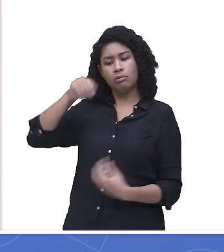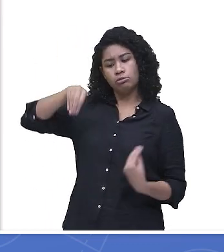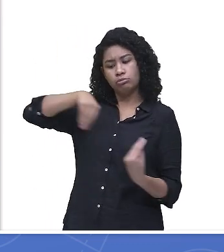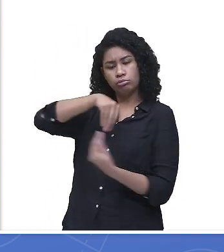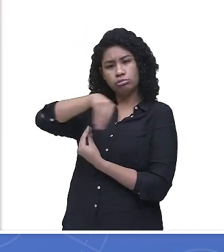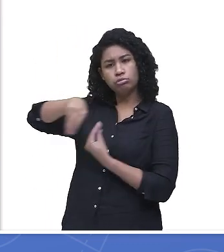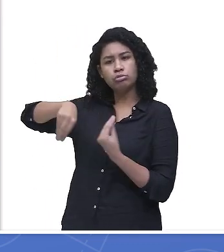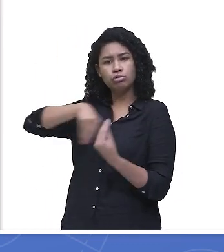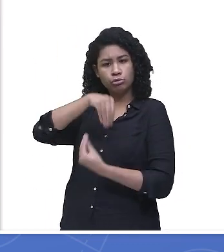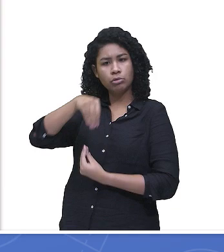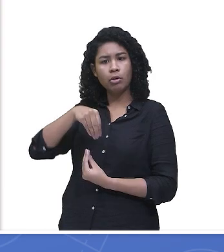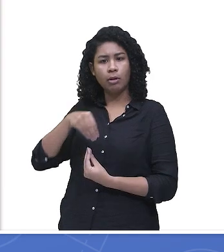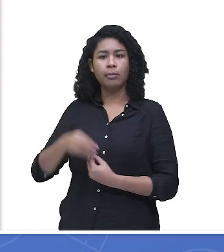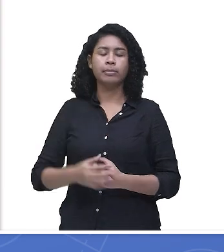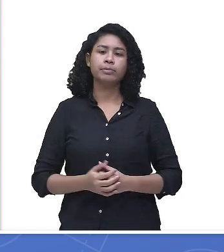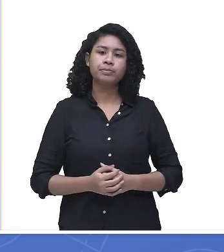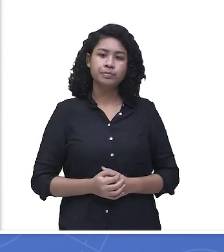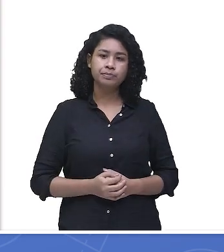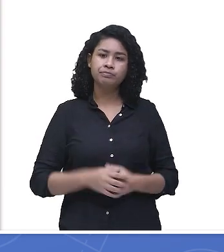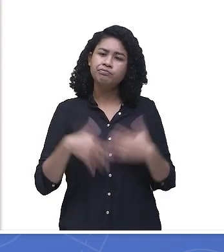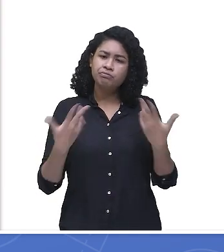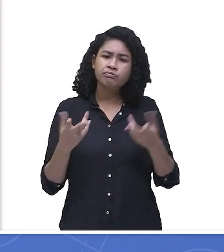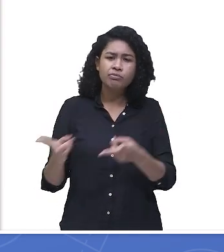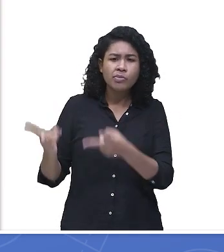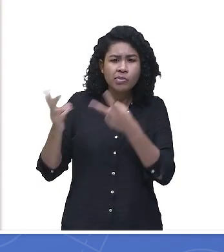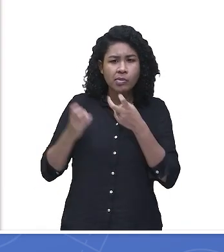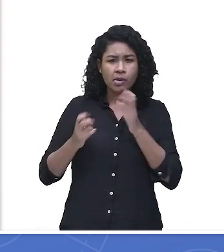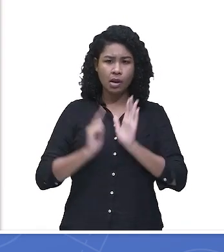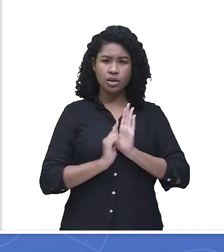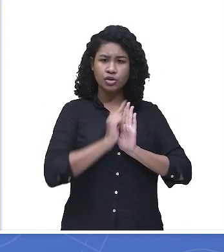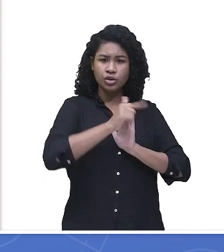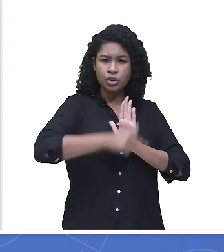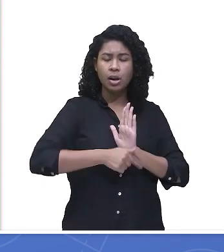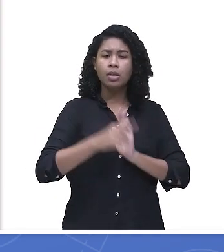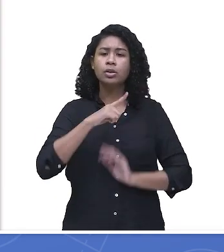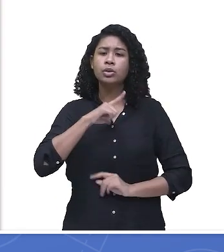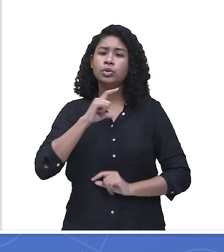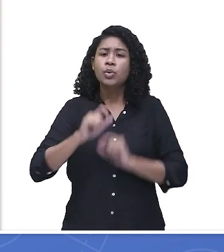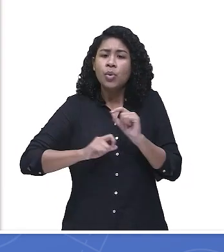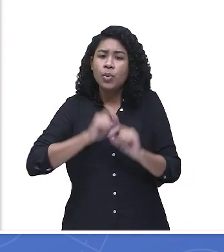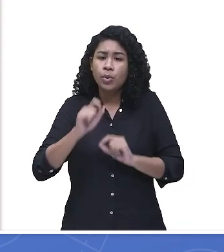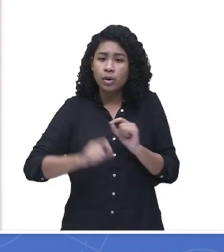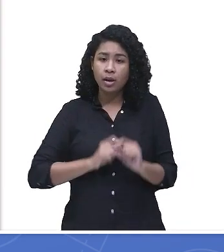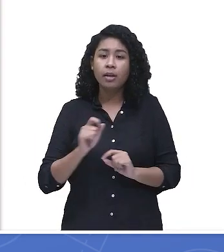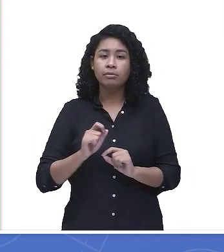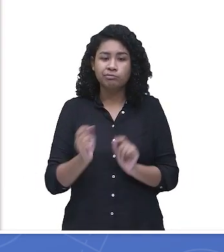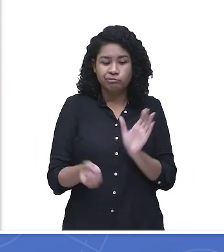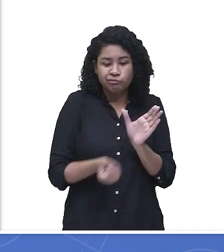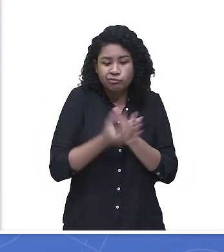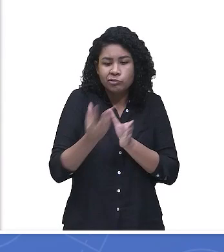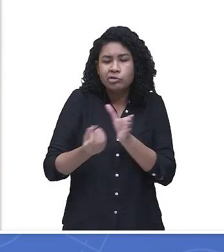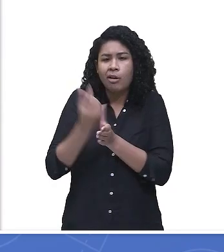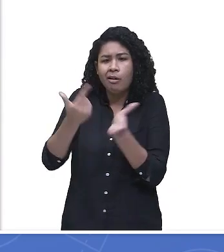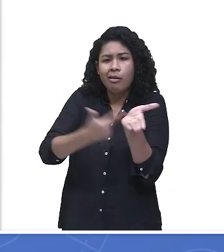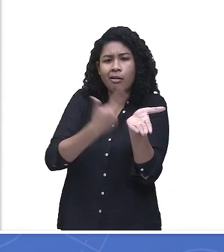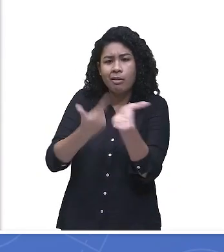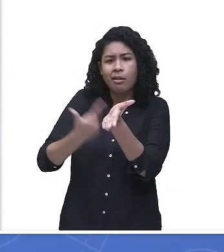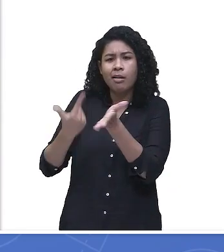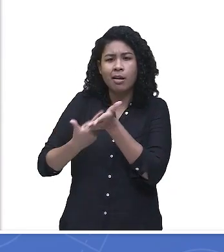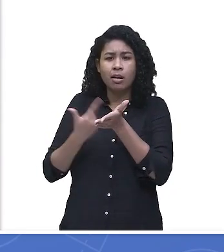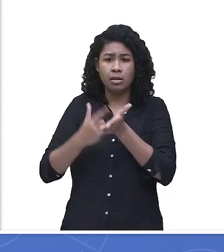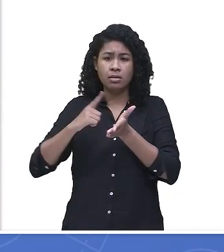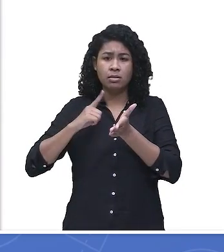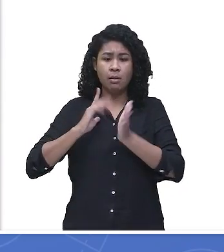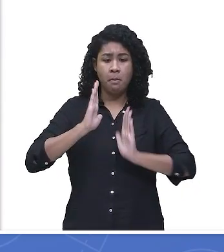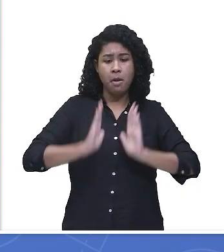percebe que esse gênero é exatamente aquele que vai fazer parte das nossas obras literárias em diversos períodos